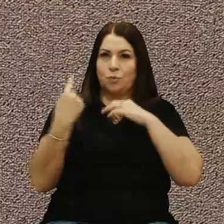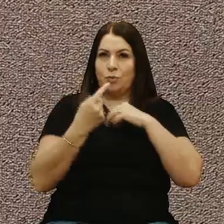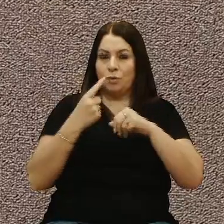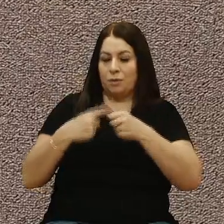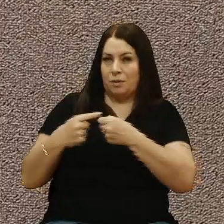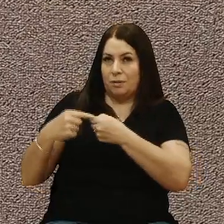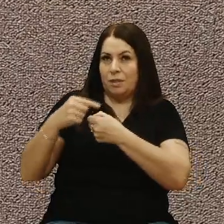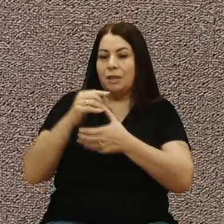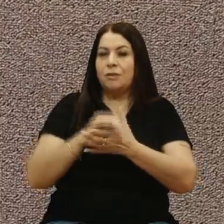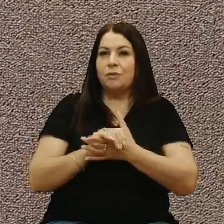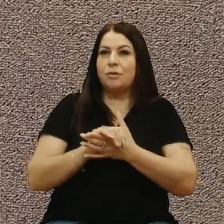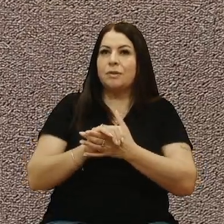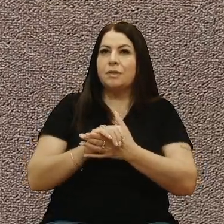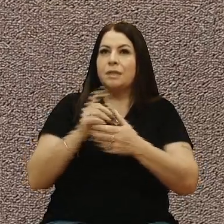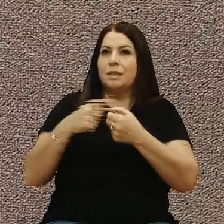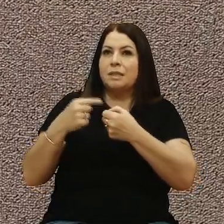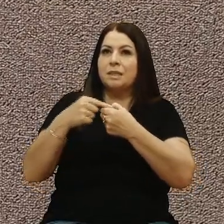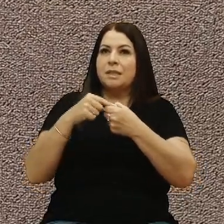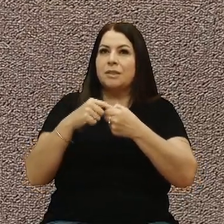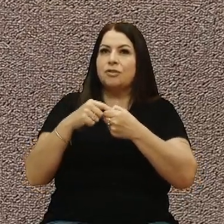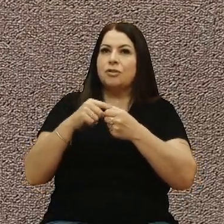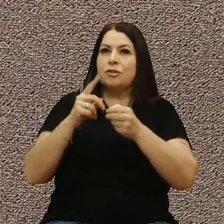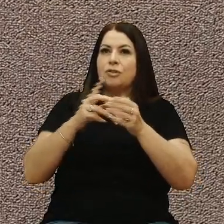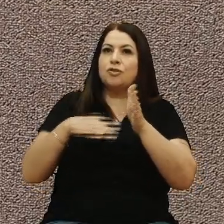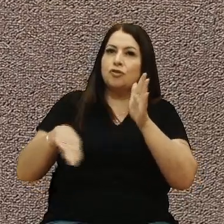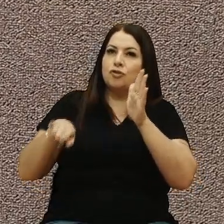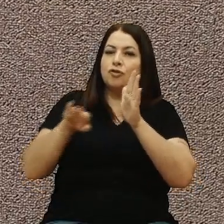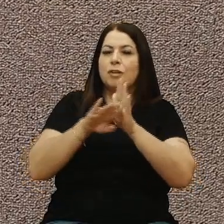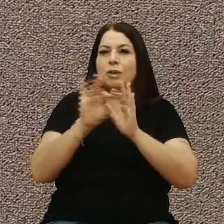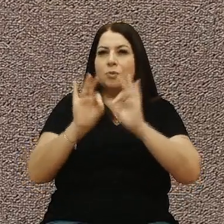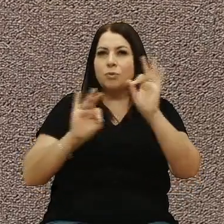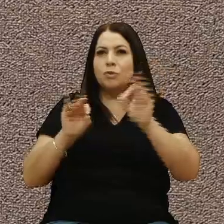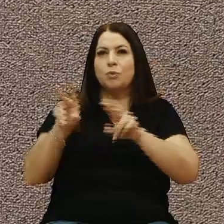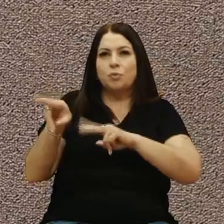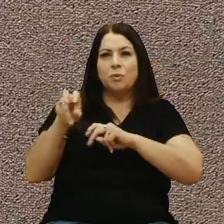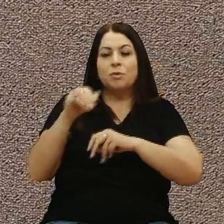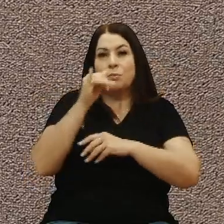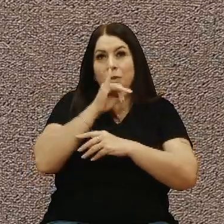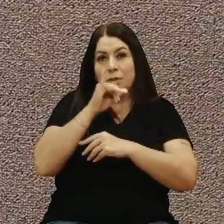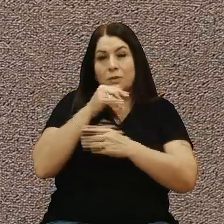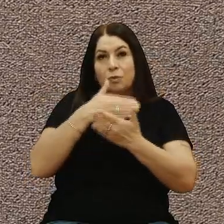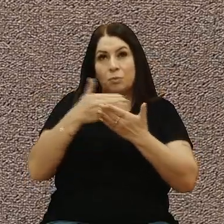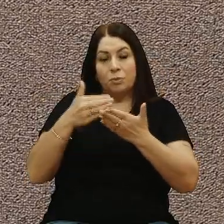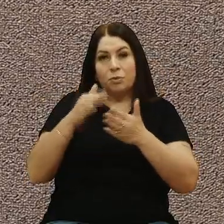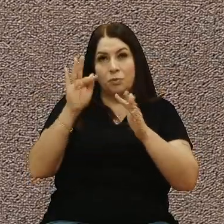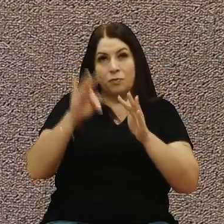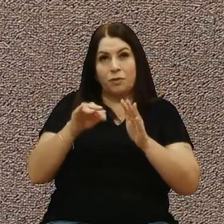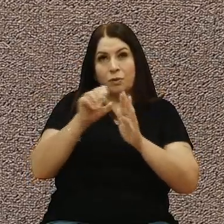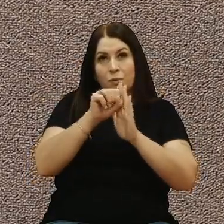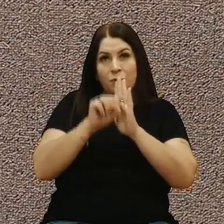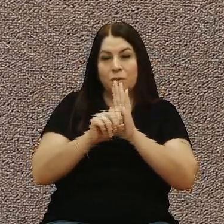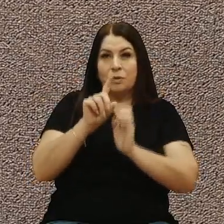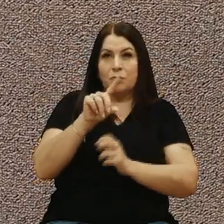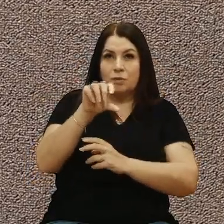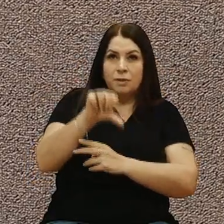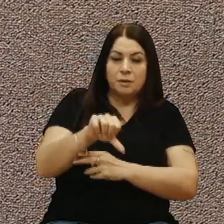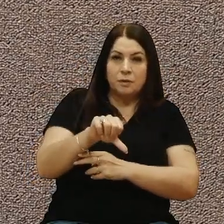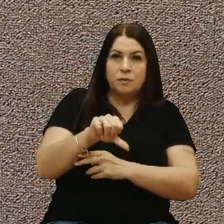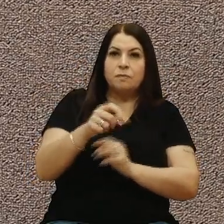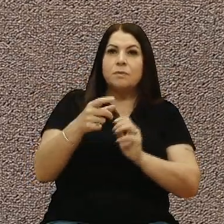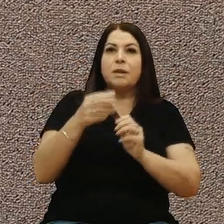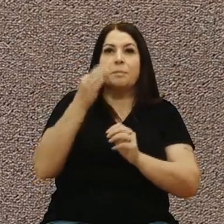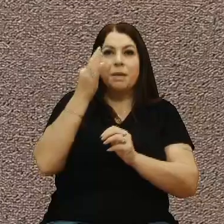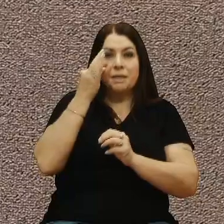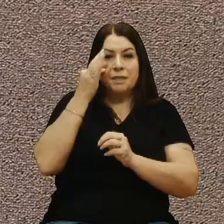município, cidade moldada pela chegada, a gente sabe, dos colonos italianos a partir do final do século XIX. A presença